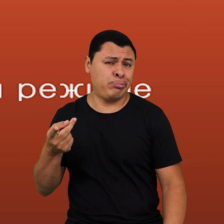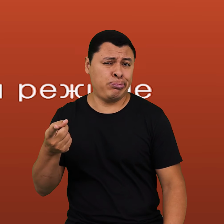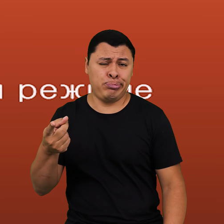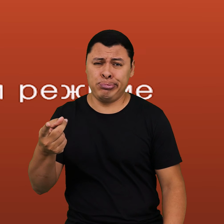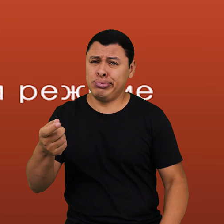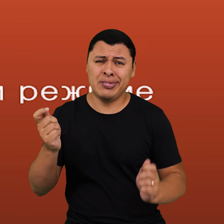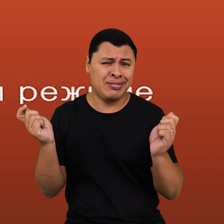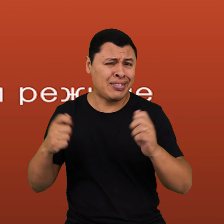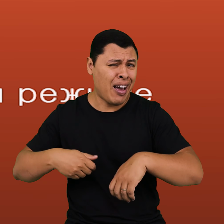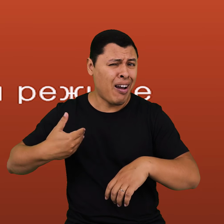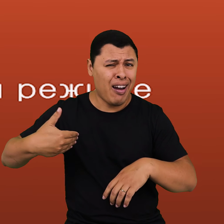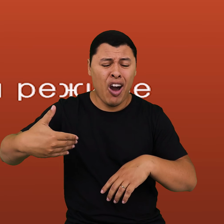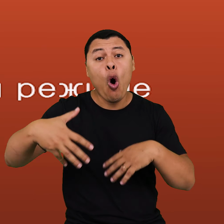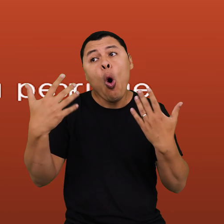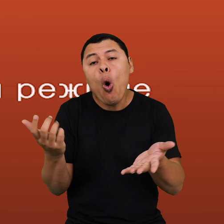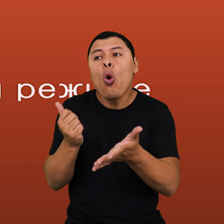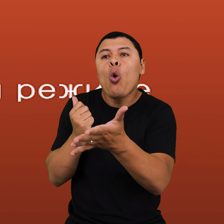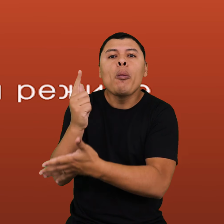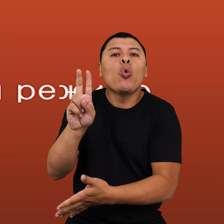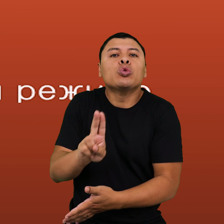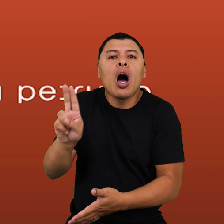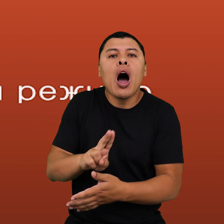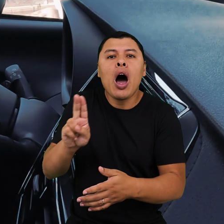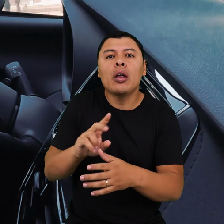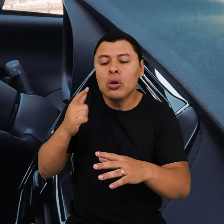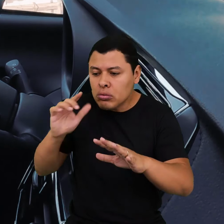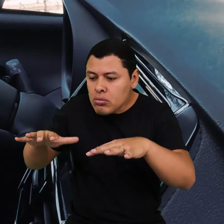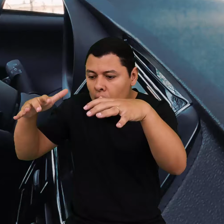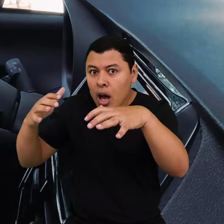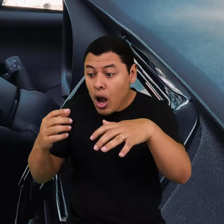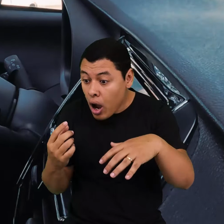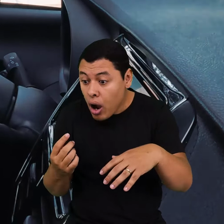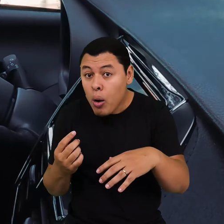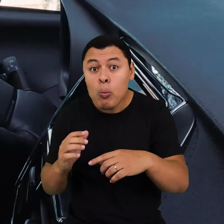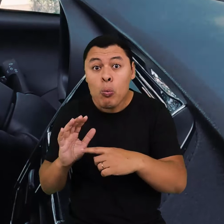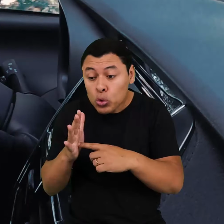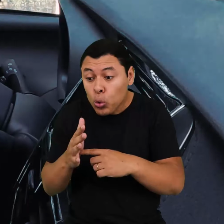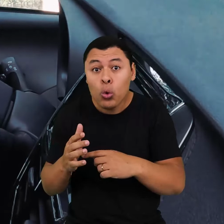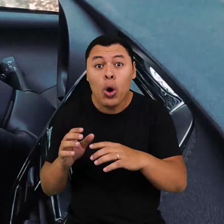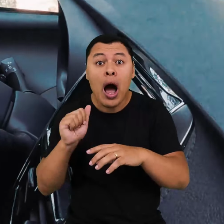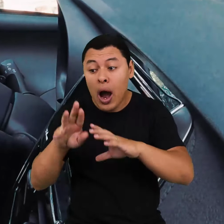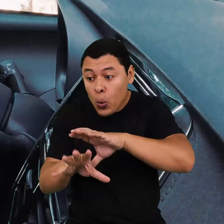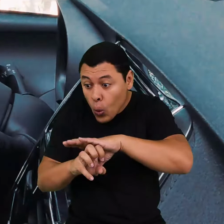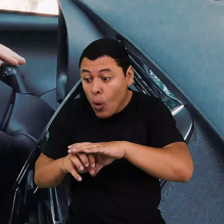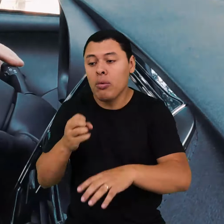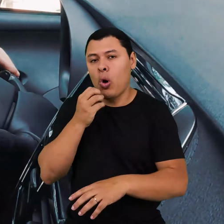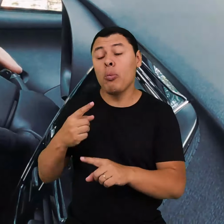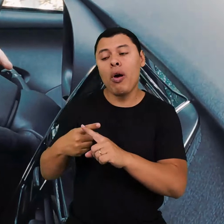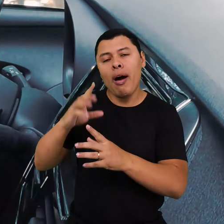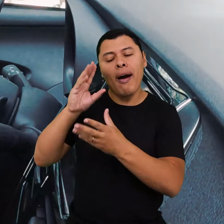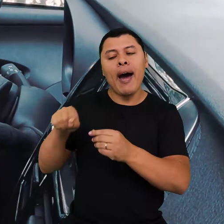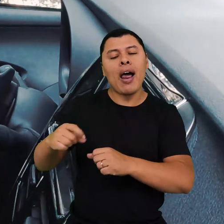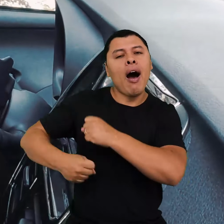mão. Evidentemente um carro sem sinistro, né, gente? Mas com tranquilidade. E tudo isso ajuda nessa coisa do carro vender e